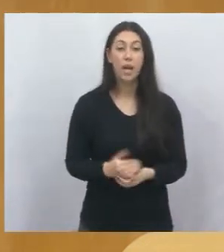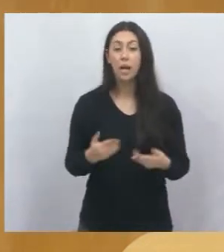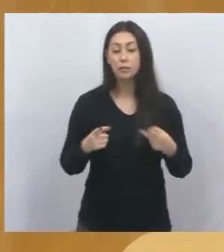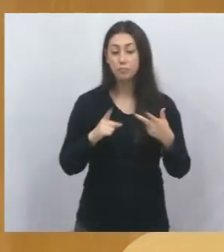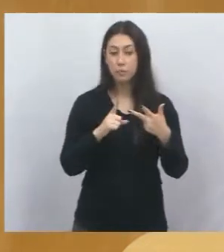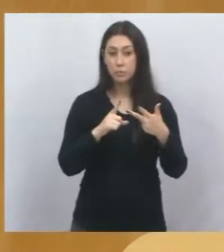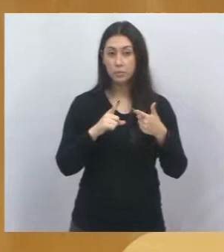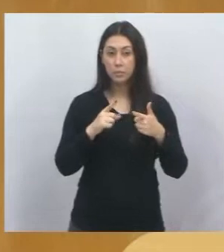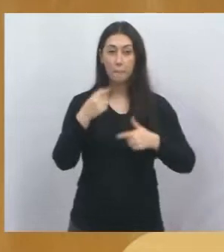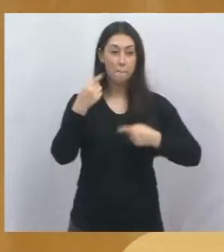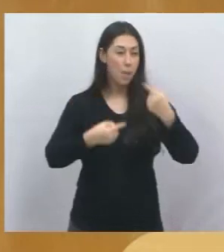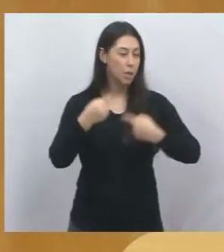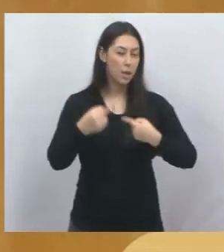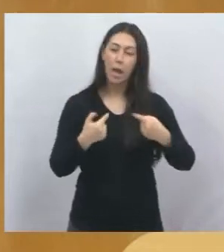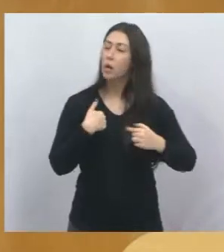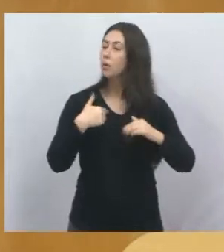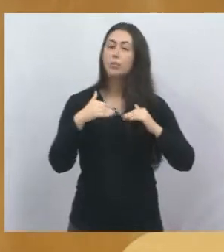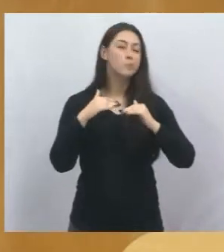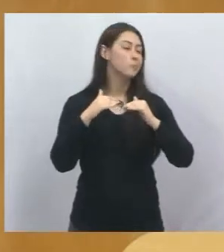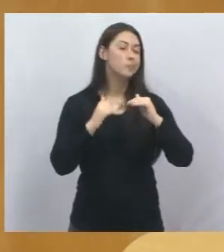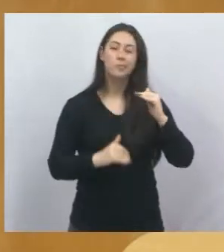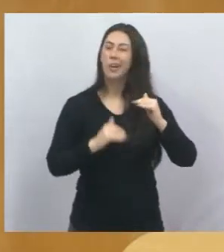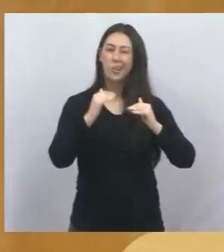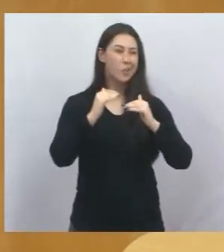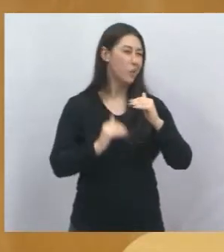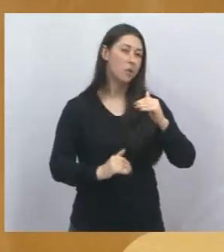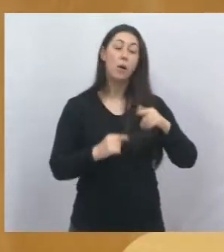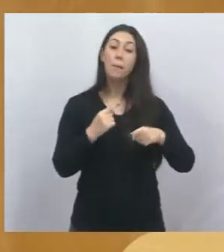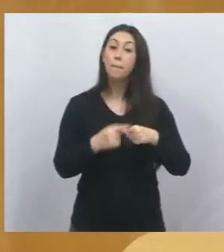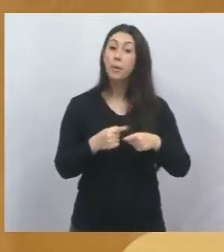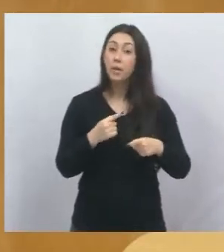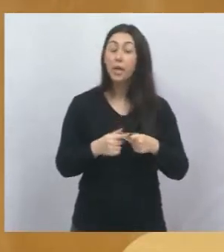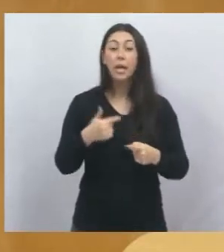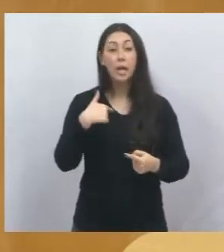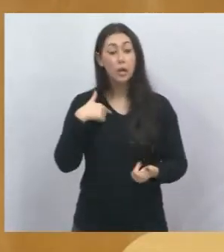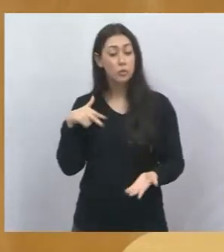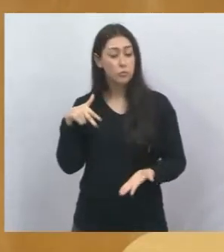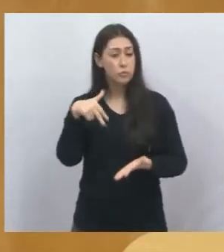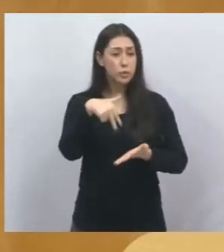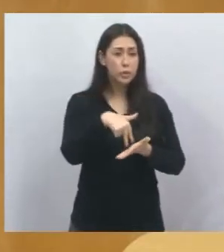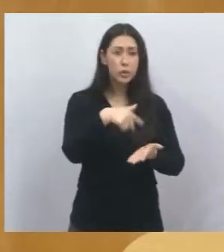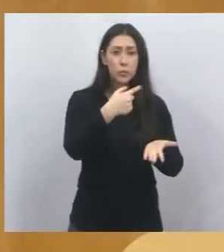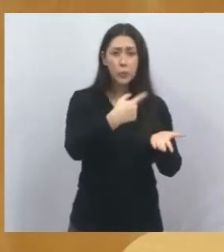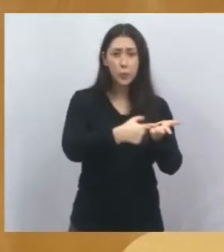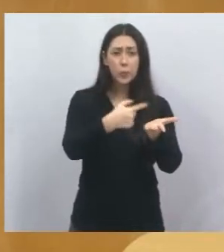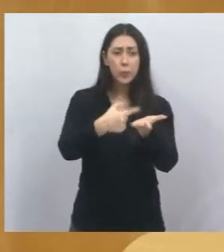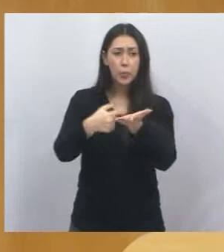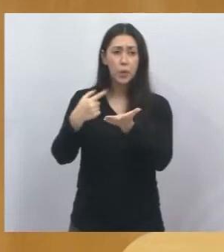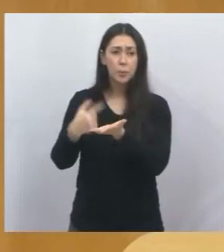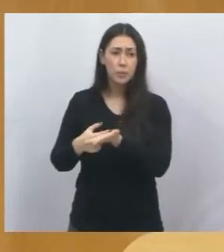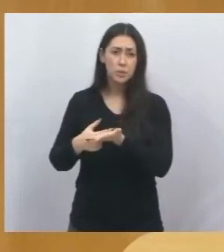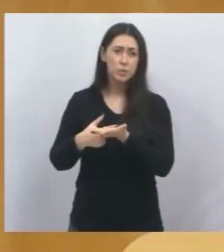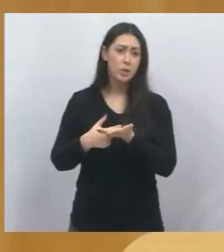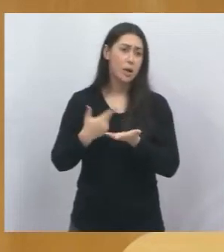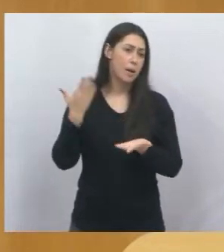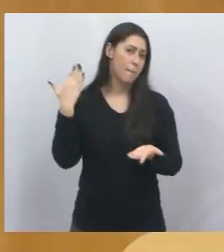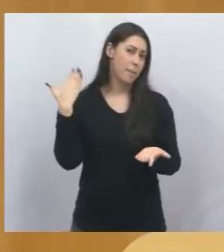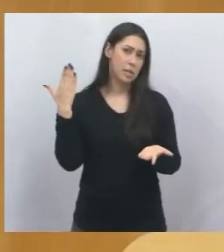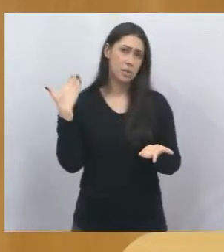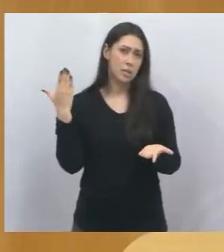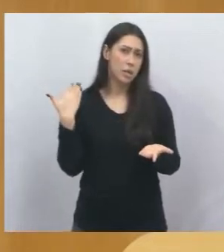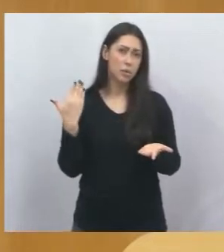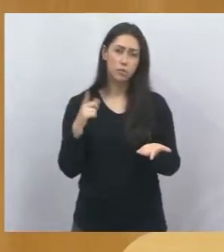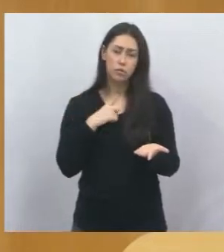Politicamente, não há como eu votar a favor, porque o que me trouxe essa casa aqui foram os compromissos que eu tinha antes de ser